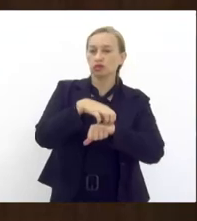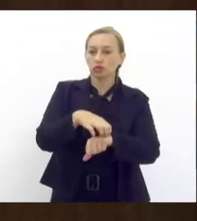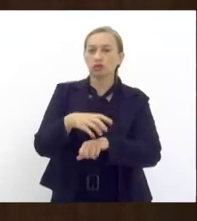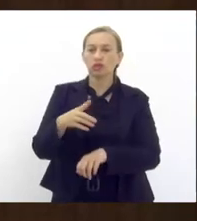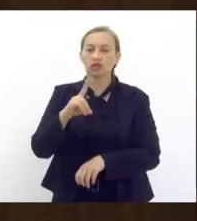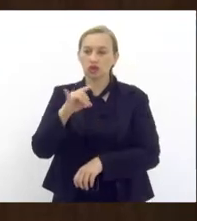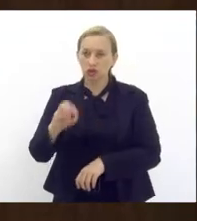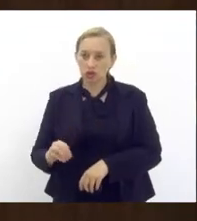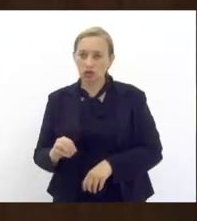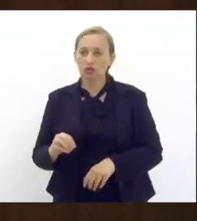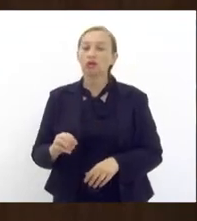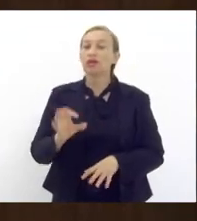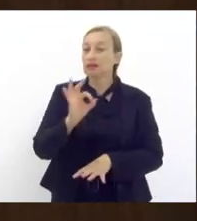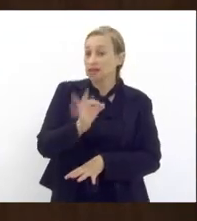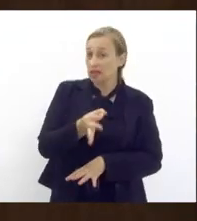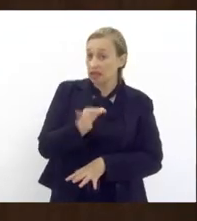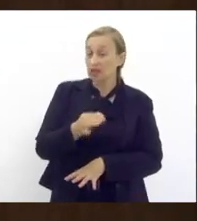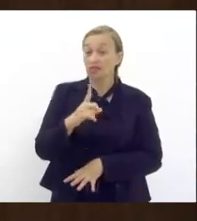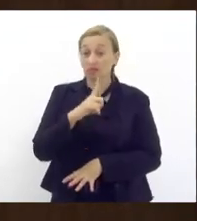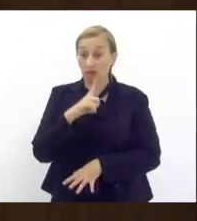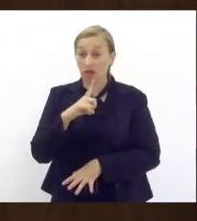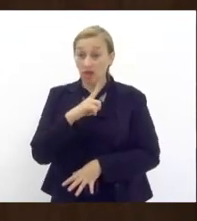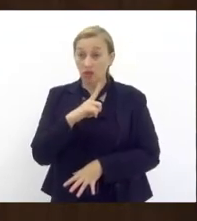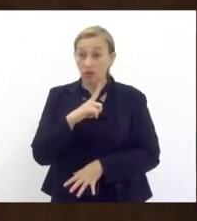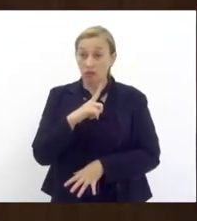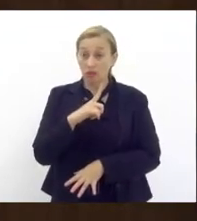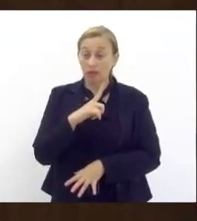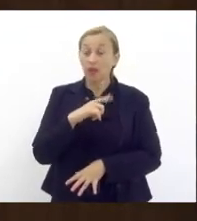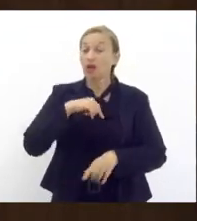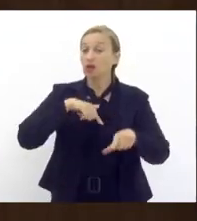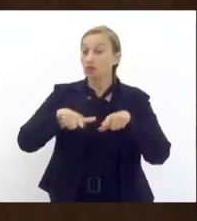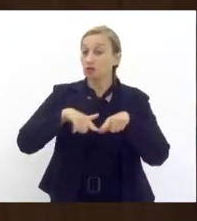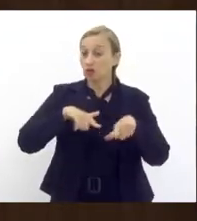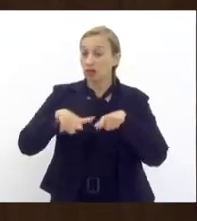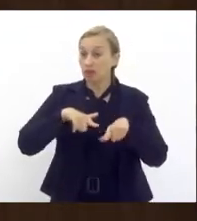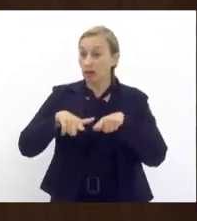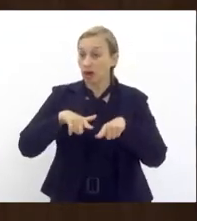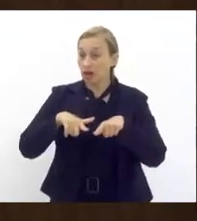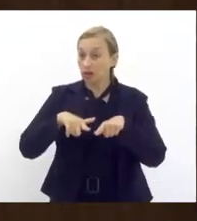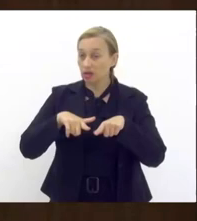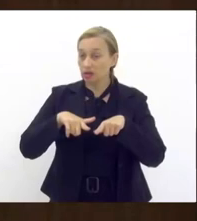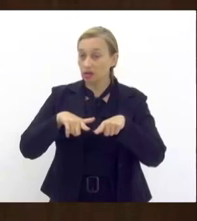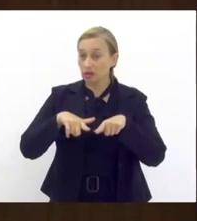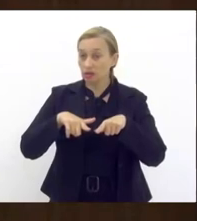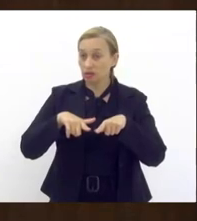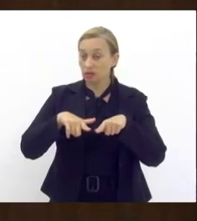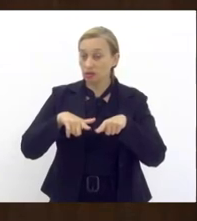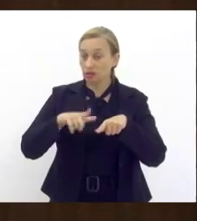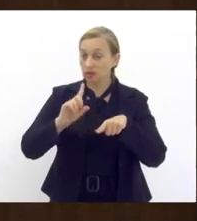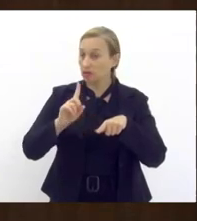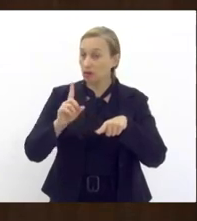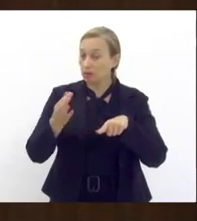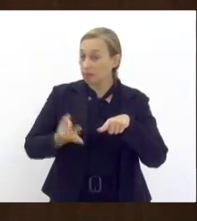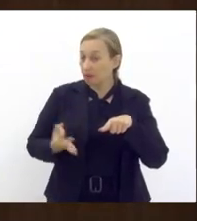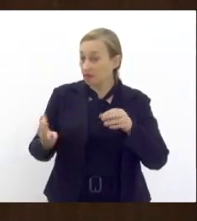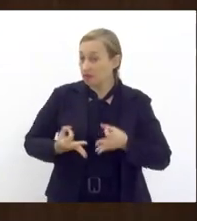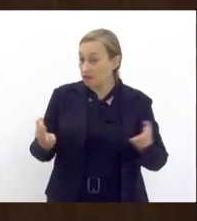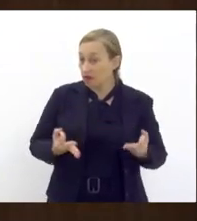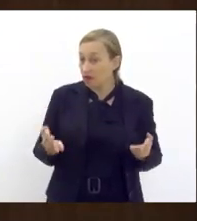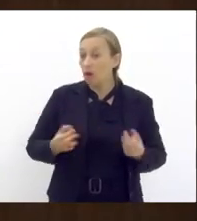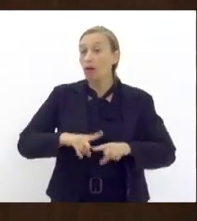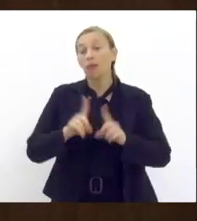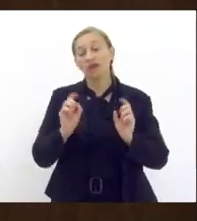Lins, e eu tenho absoluta certeza que o serviço está longe de estar perfeito, mas foi o